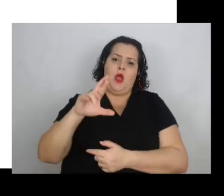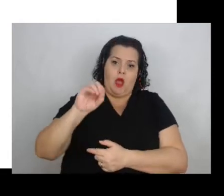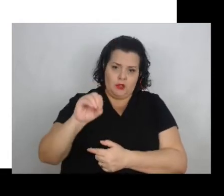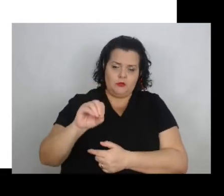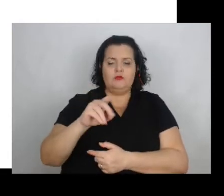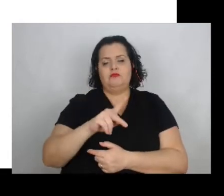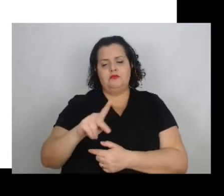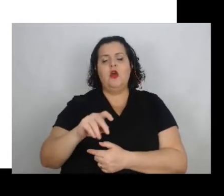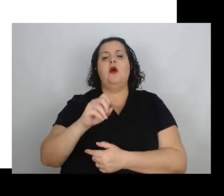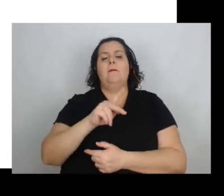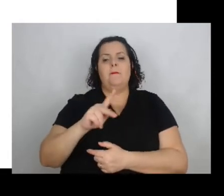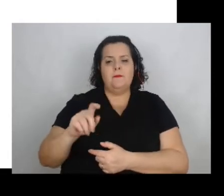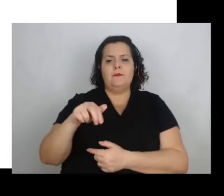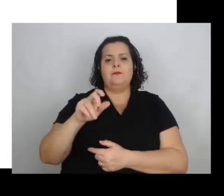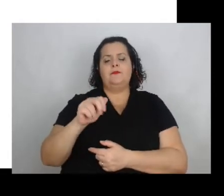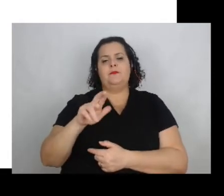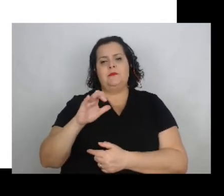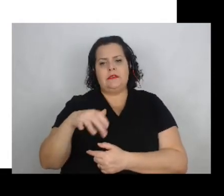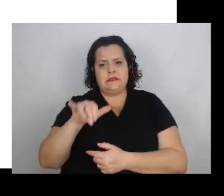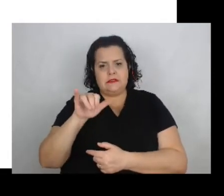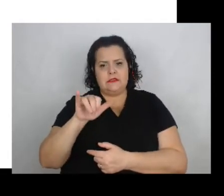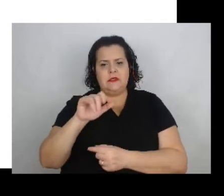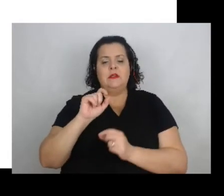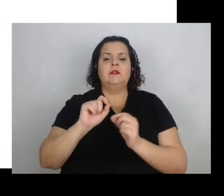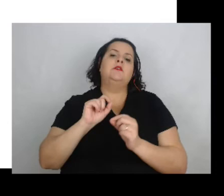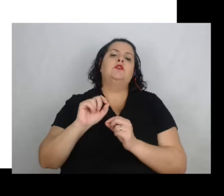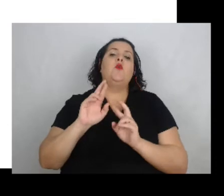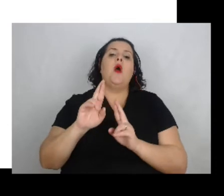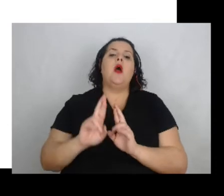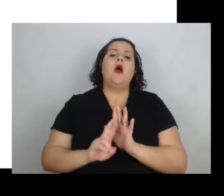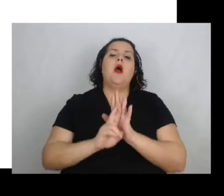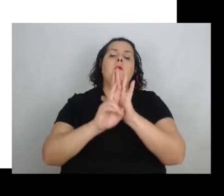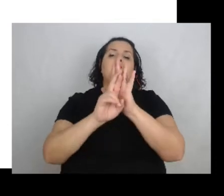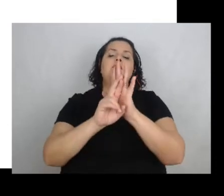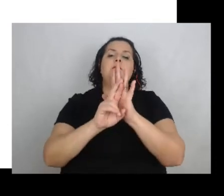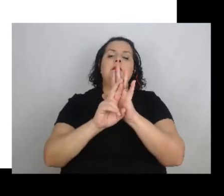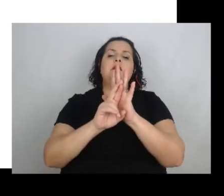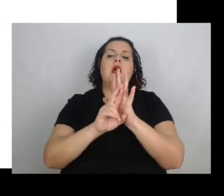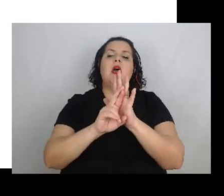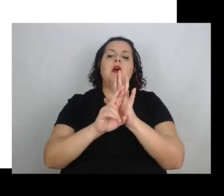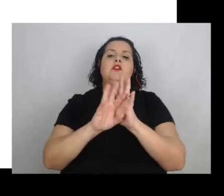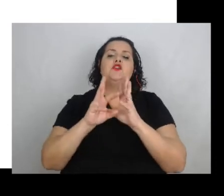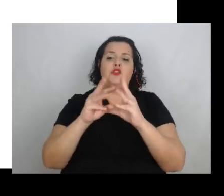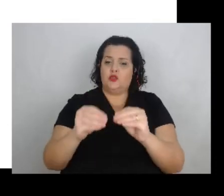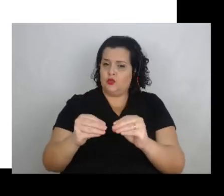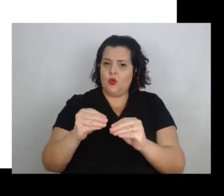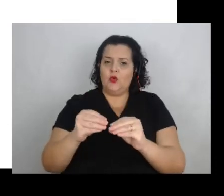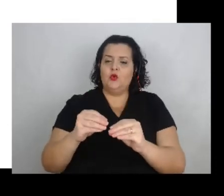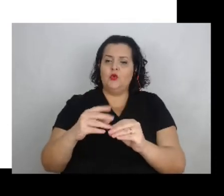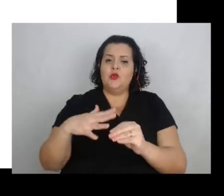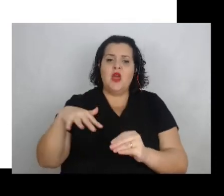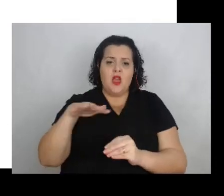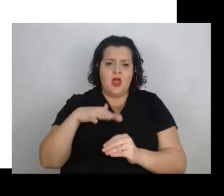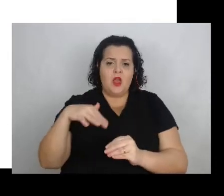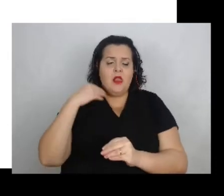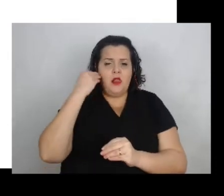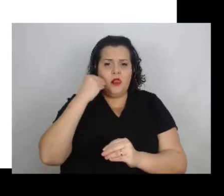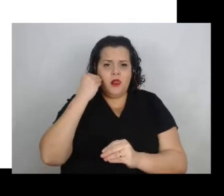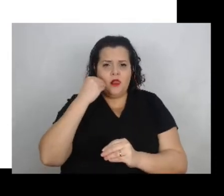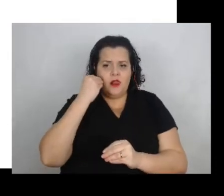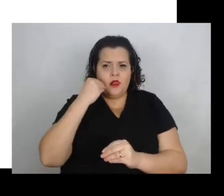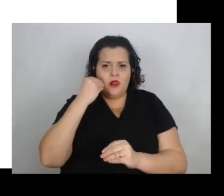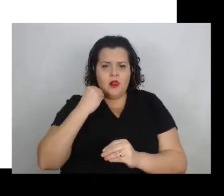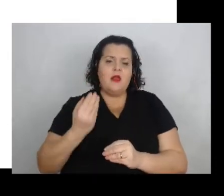que esses testes têm na orientação das políticas públicas, particularmente no que diz respeito ao Covid, né, na medida em que